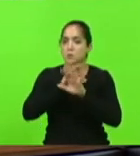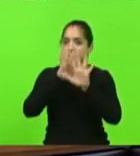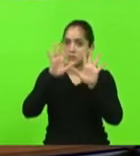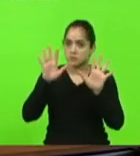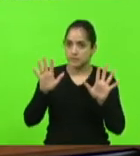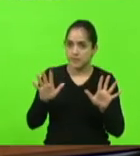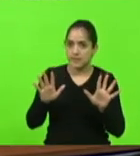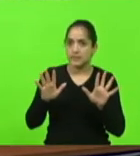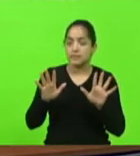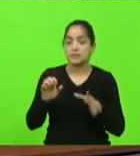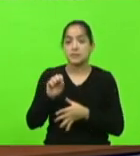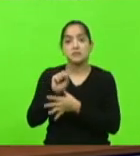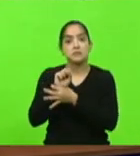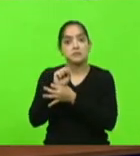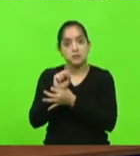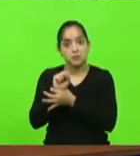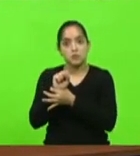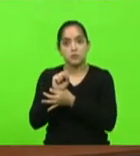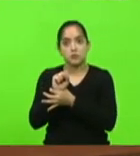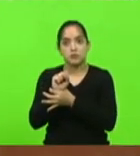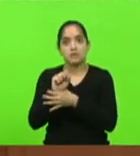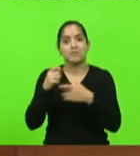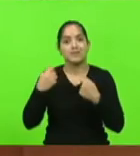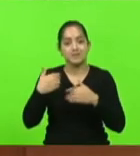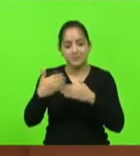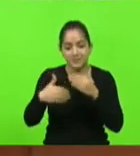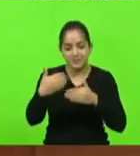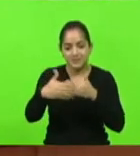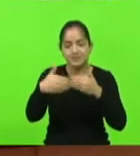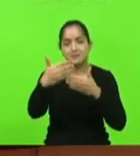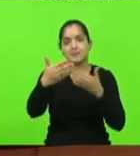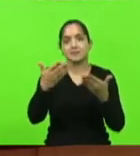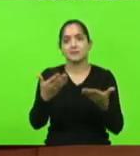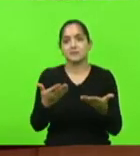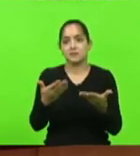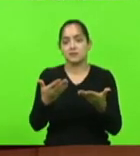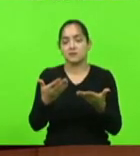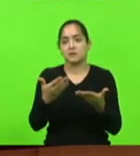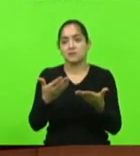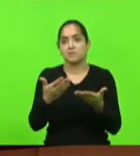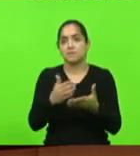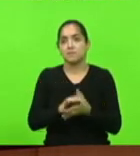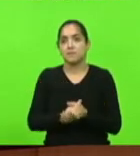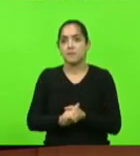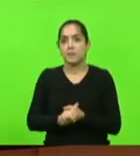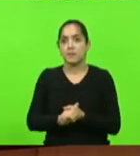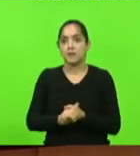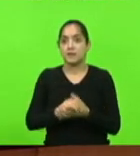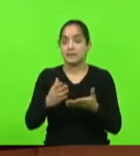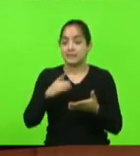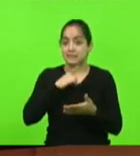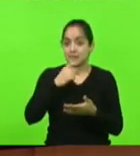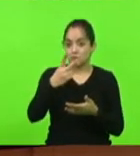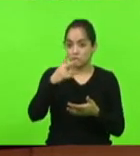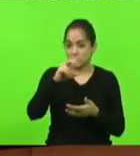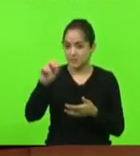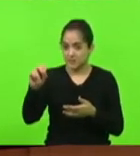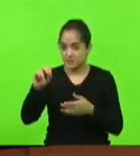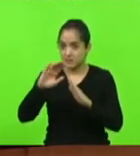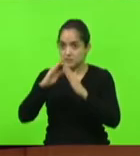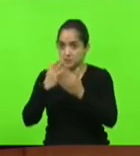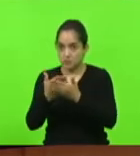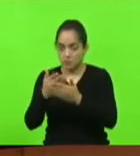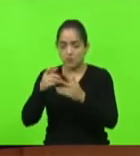coisa segura, pois as coisas precisam andar. Se nós temos 200 escolas para reformar,